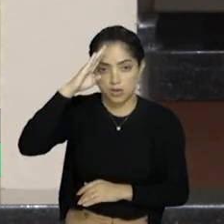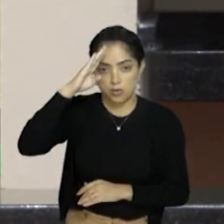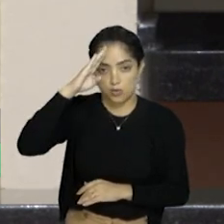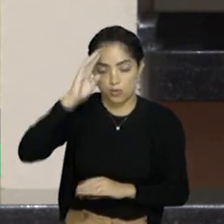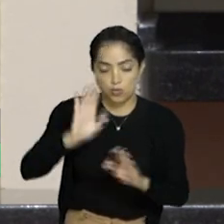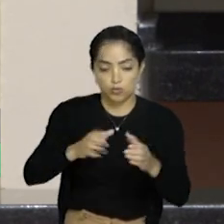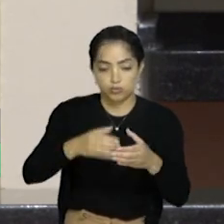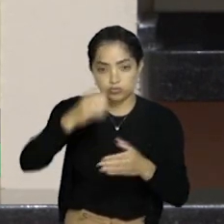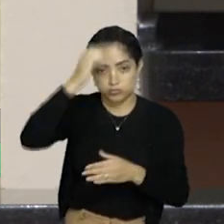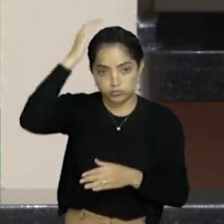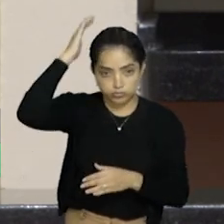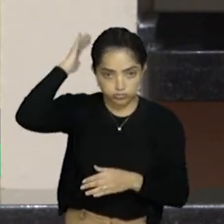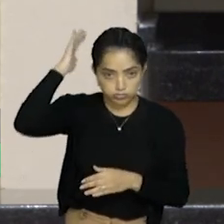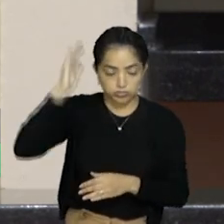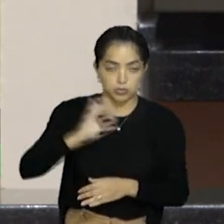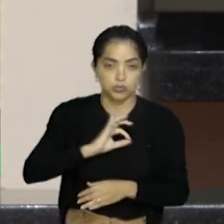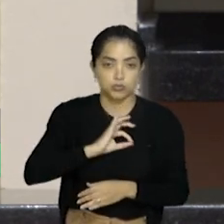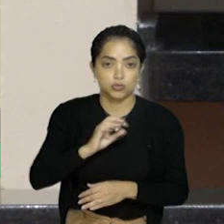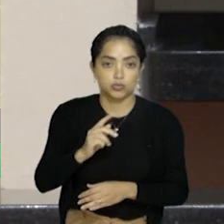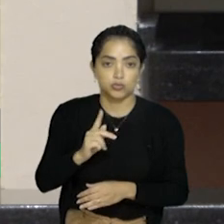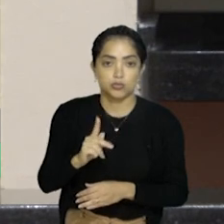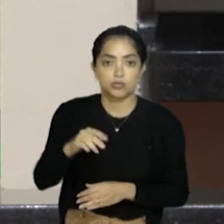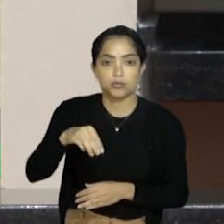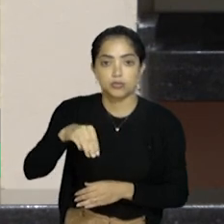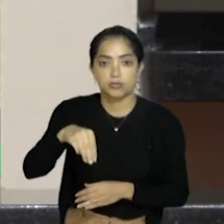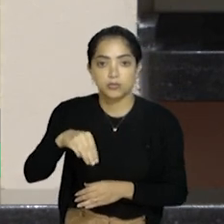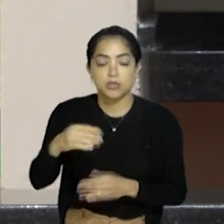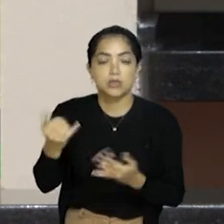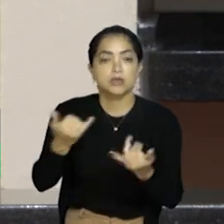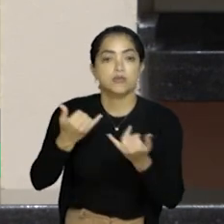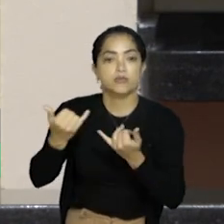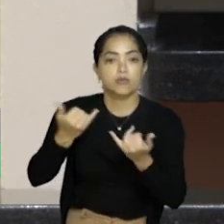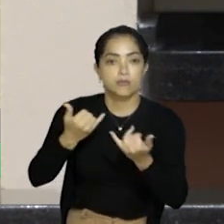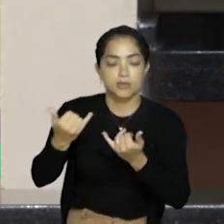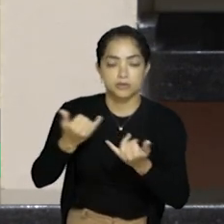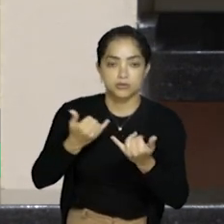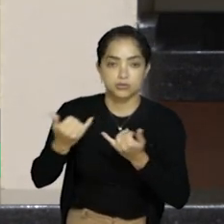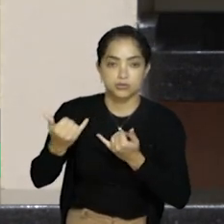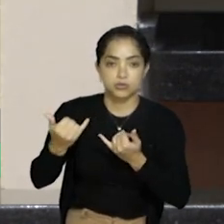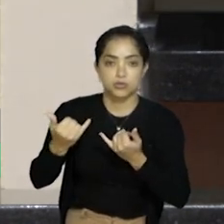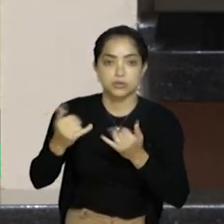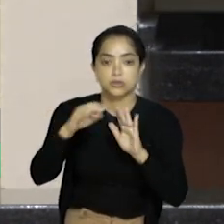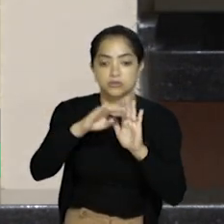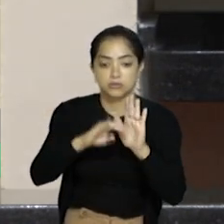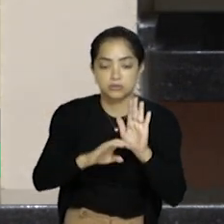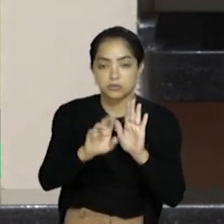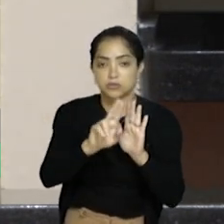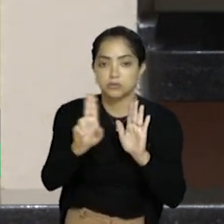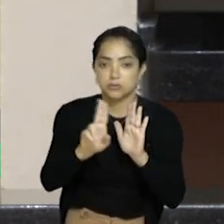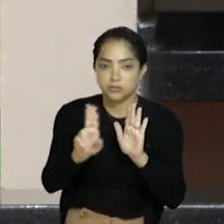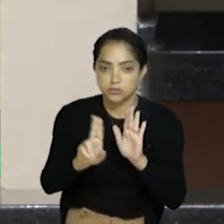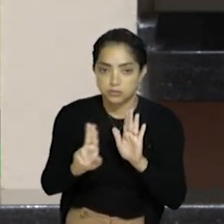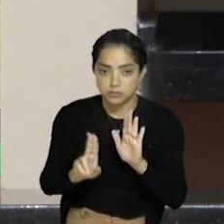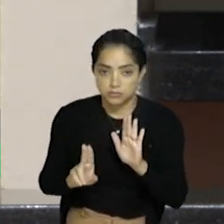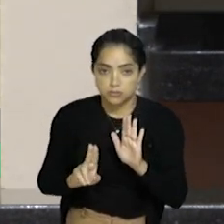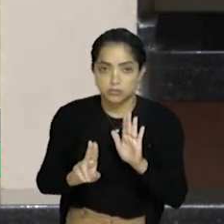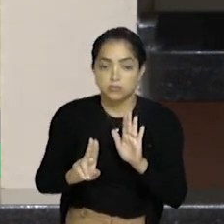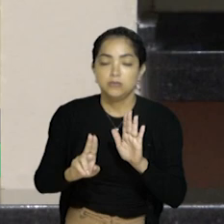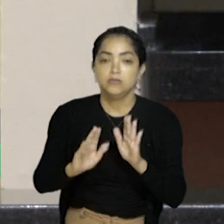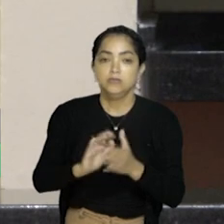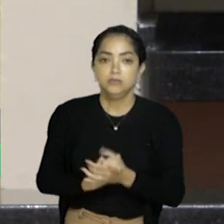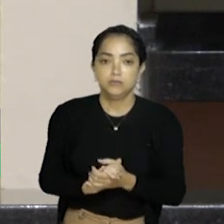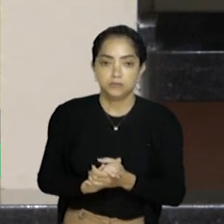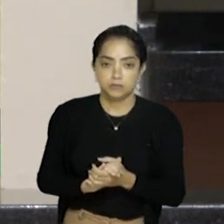do Bombeiros Militares informações acerca da relação nominal da transferências dos